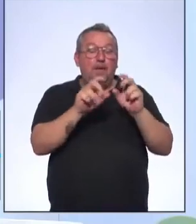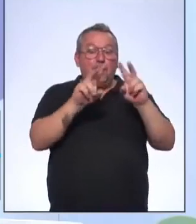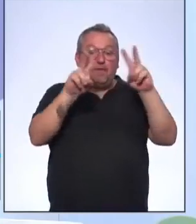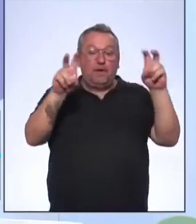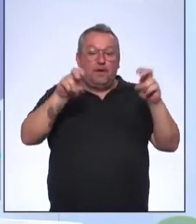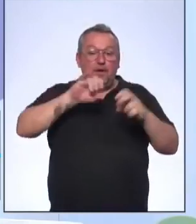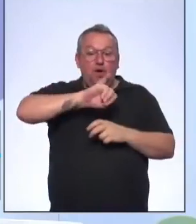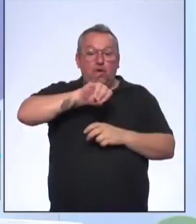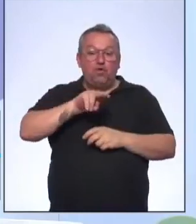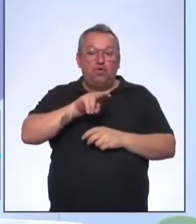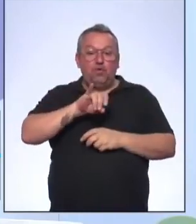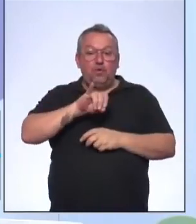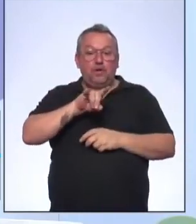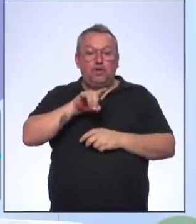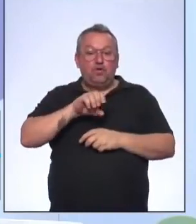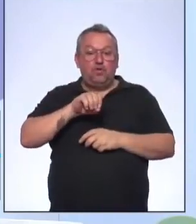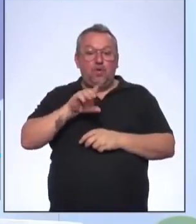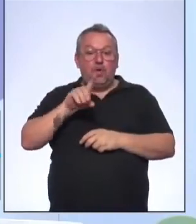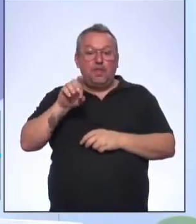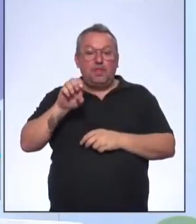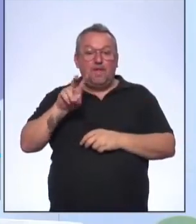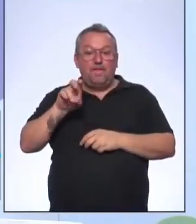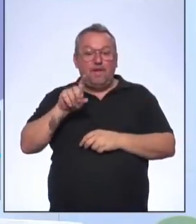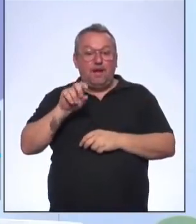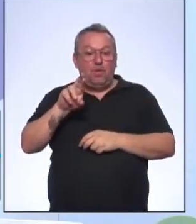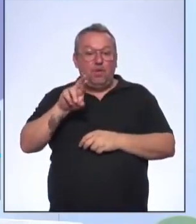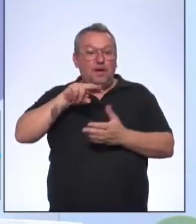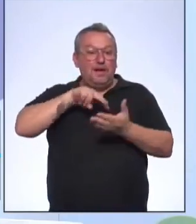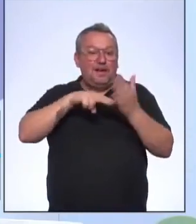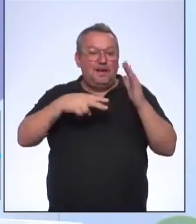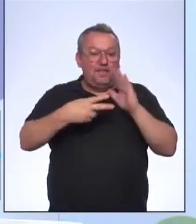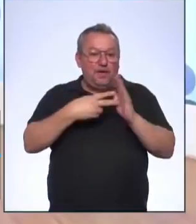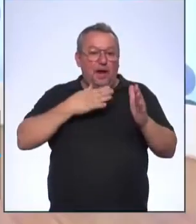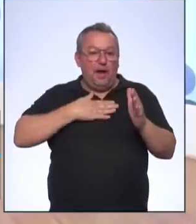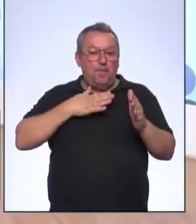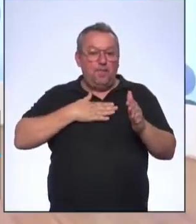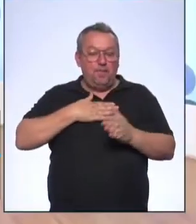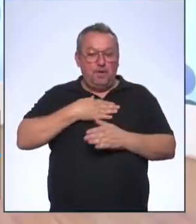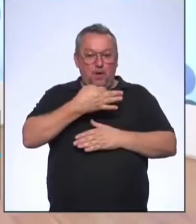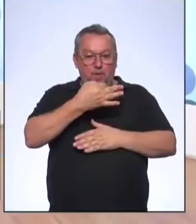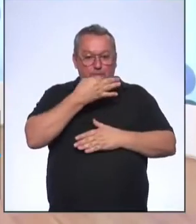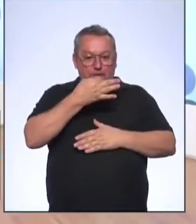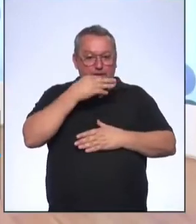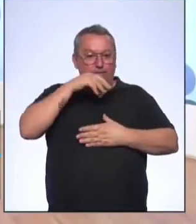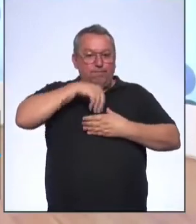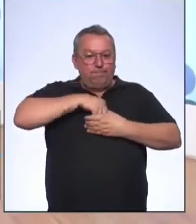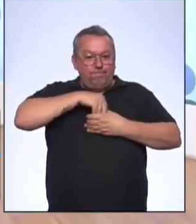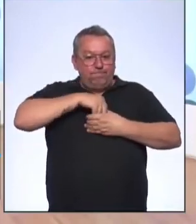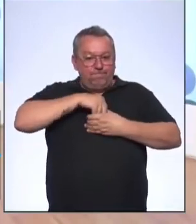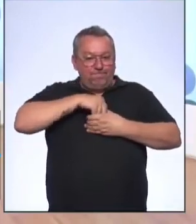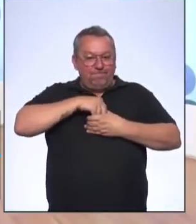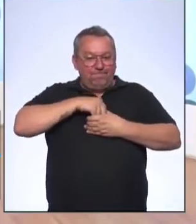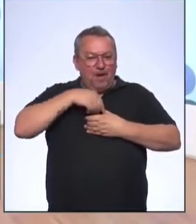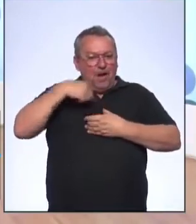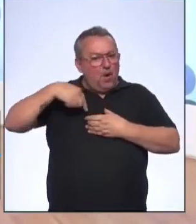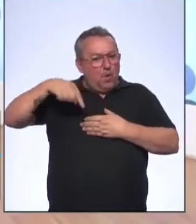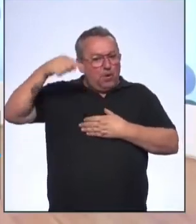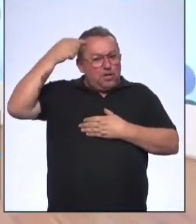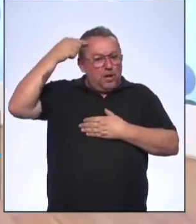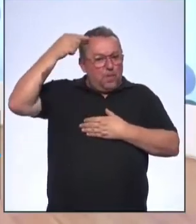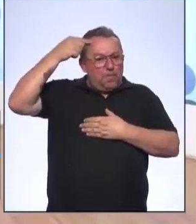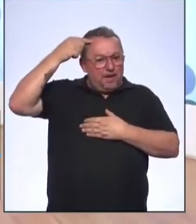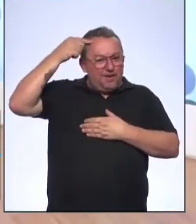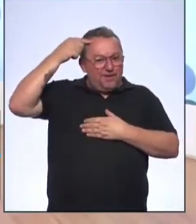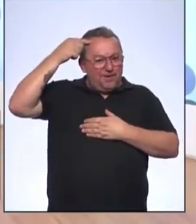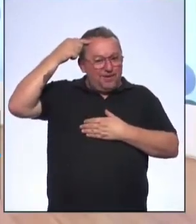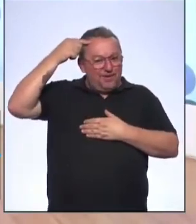coisa, querendo ou não, eu tenho a minha opinião implícita ali, né? Vai do que a gente tem em mente. Exatamente. É esse juízo que a